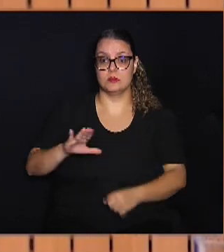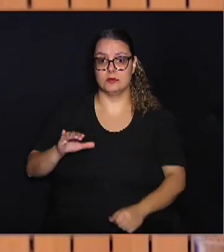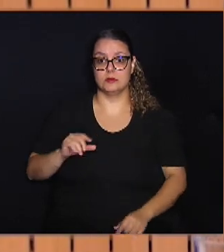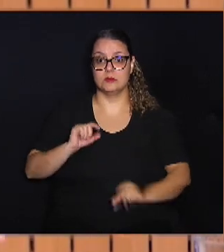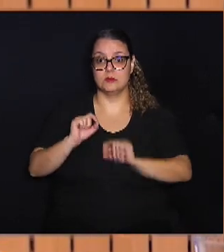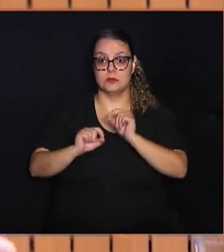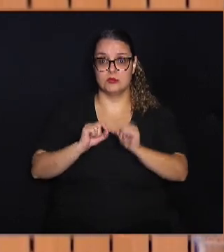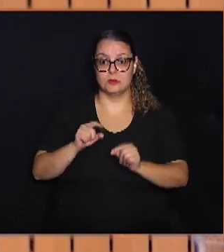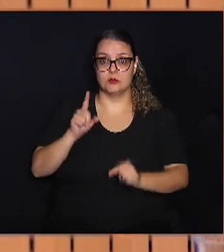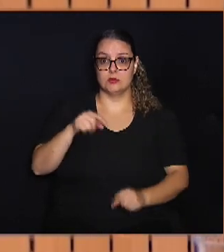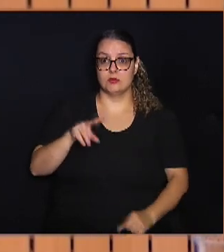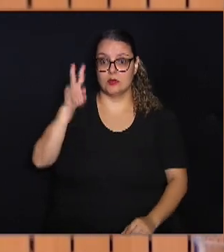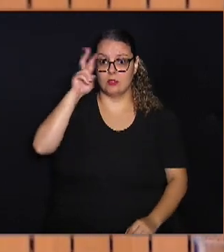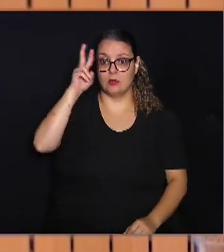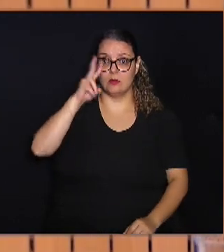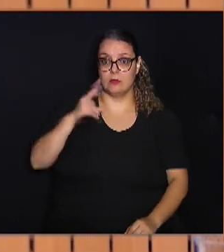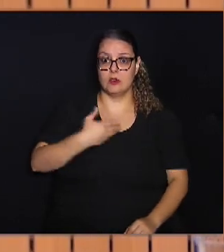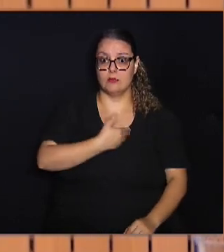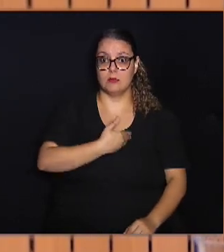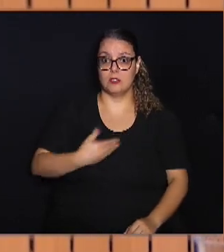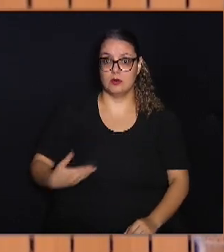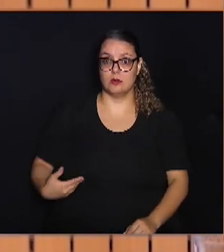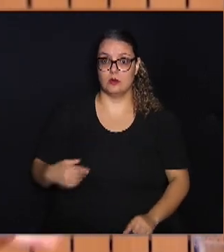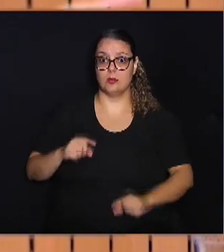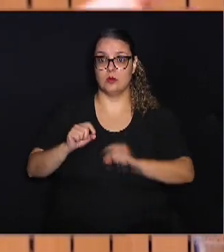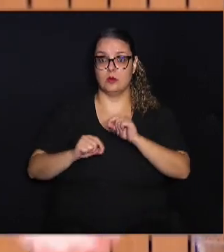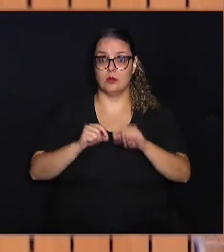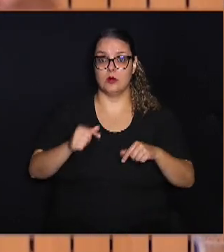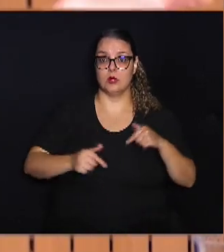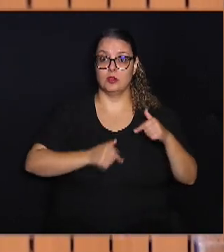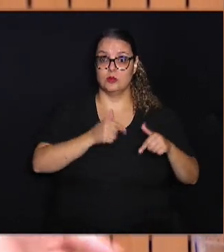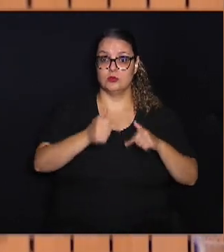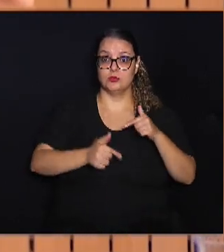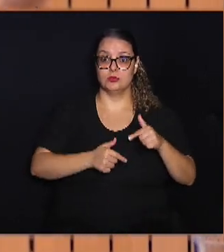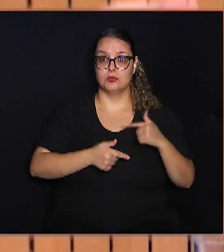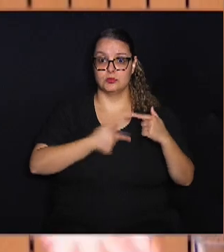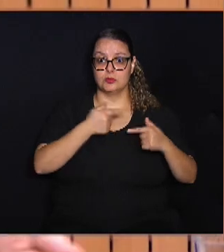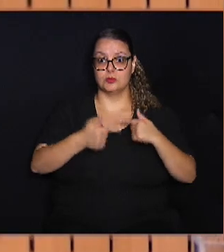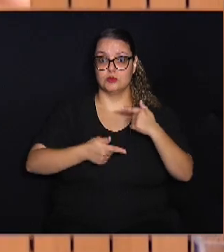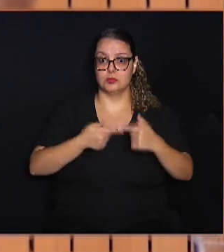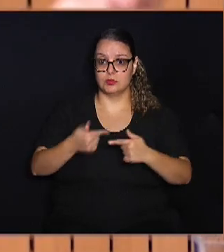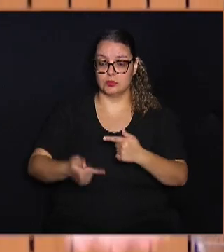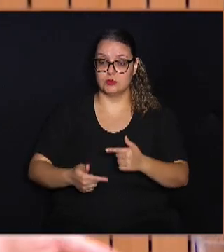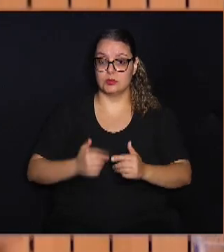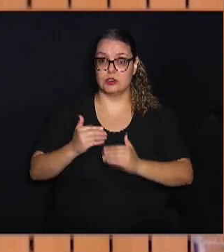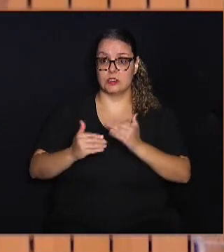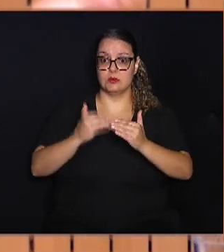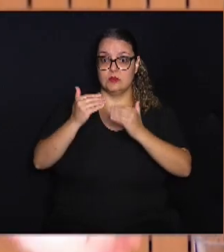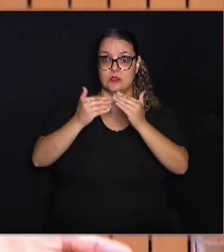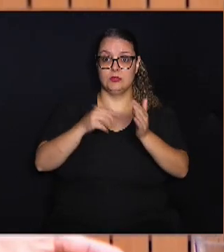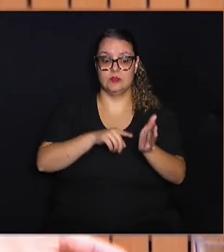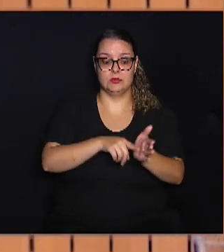esse patrimônio público, o que é o trabalho de gerações e gerações que desenvolveram